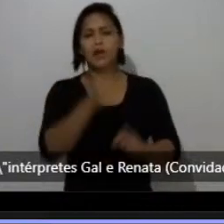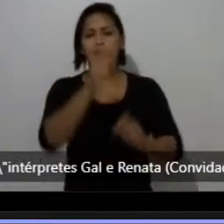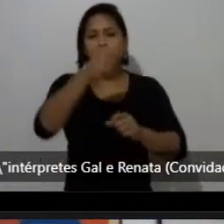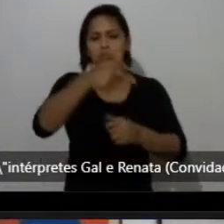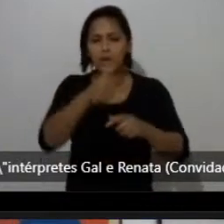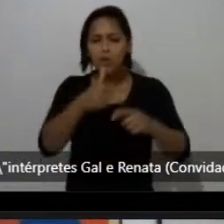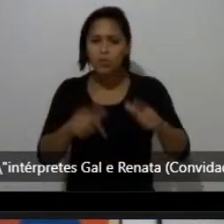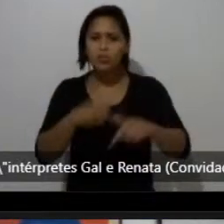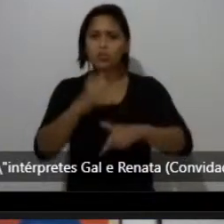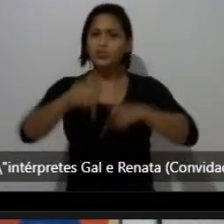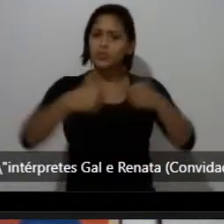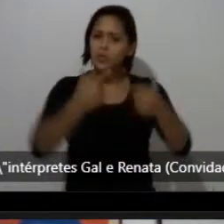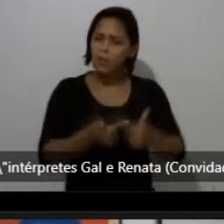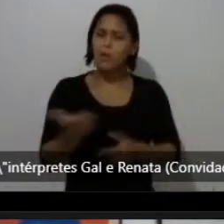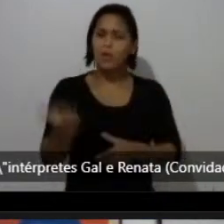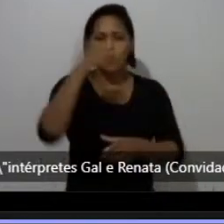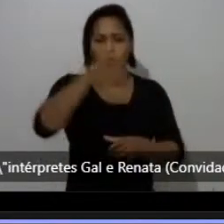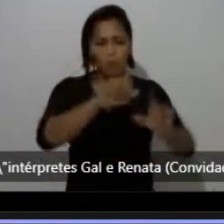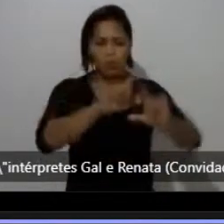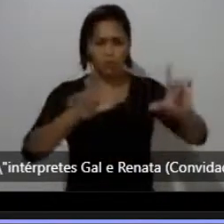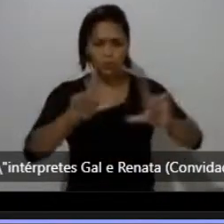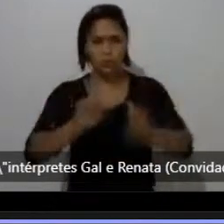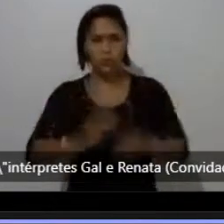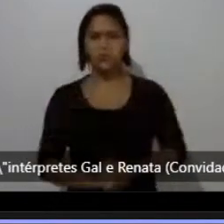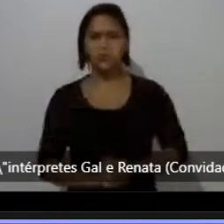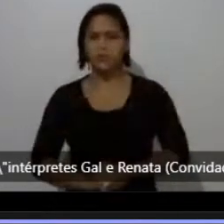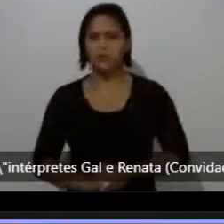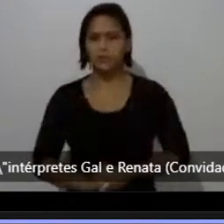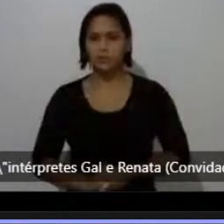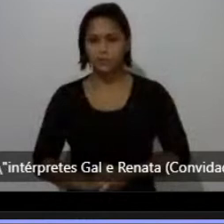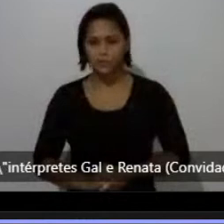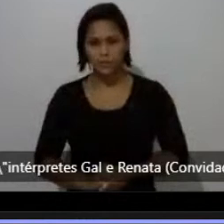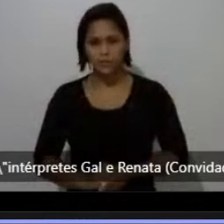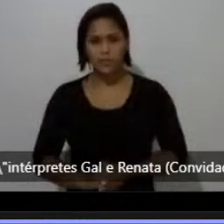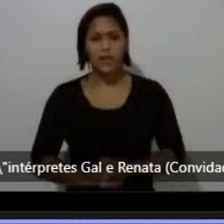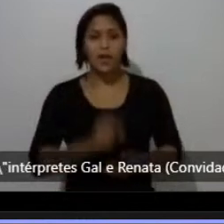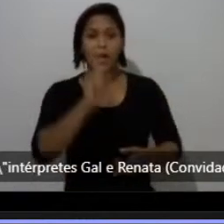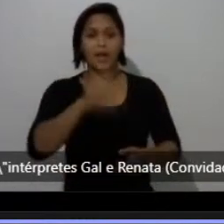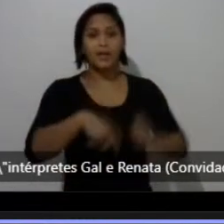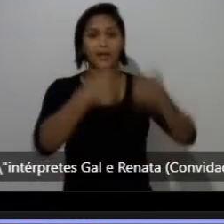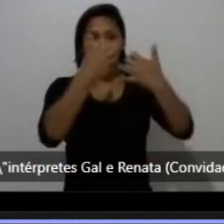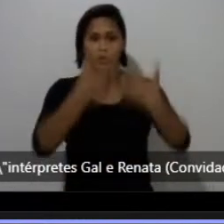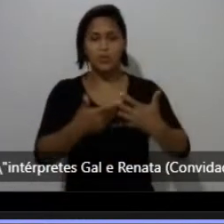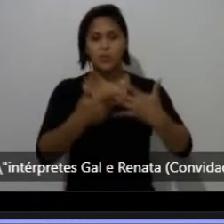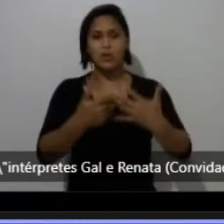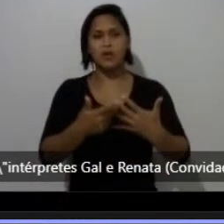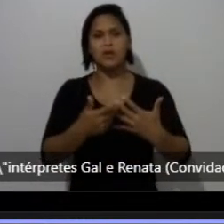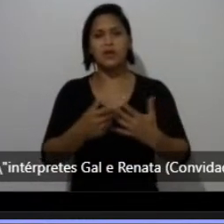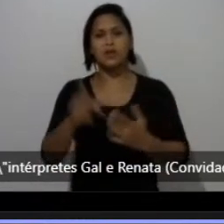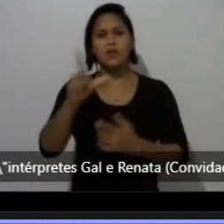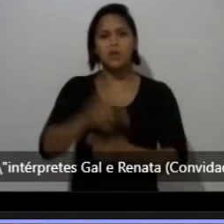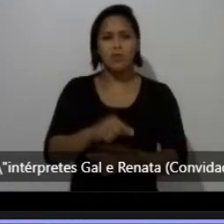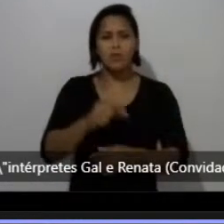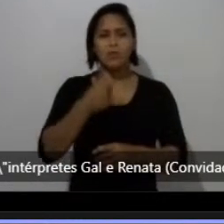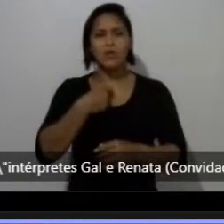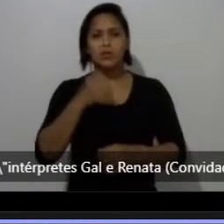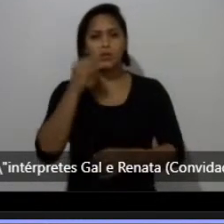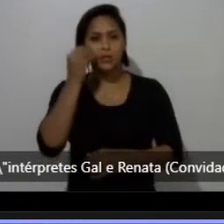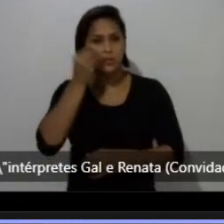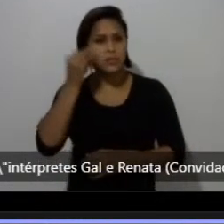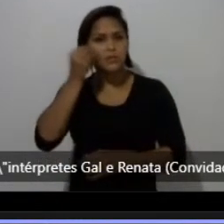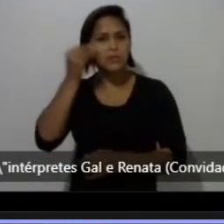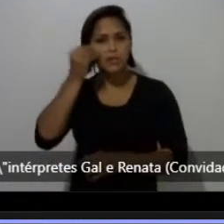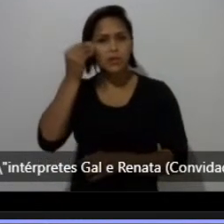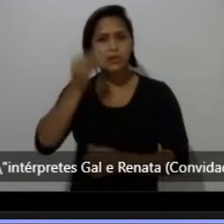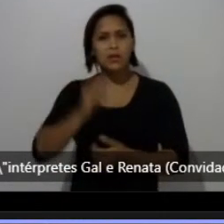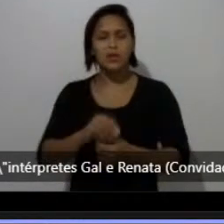uma rodada e depois a gente traz outros. Tá bom. Aqui eu trouxe um pouco um exemplo dessa experiência, só